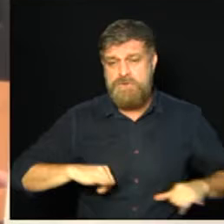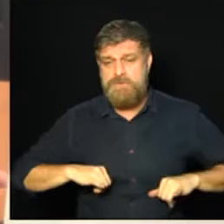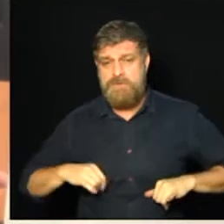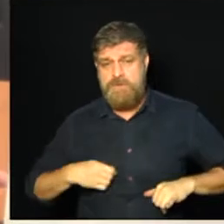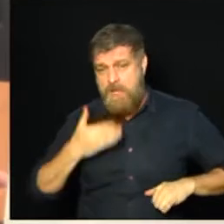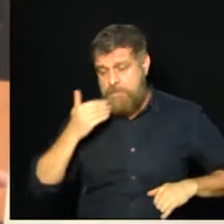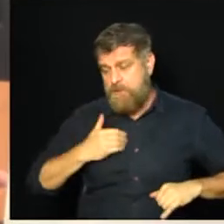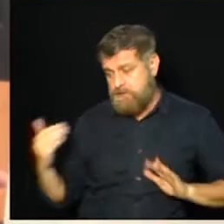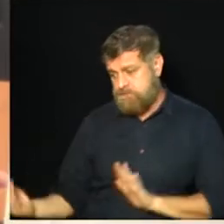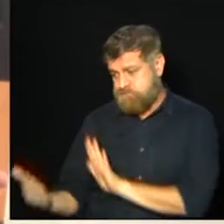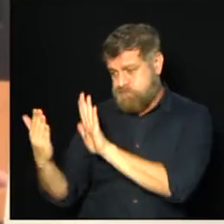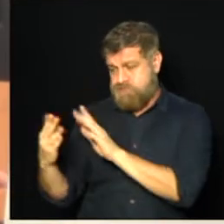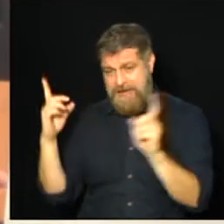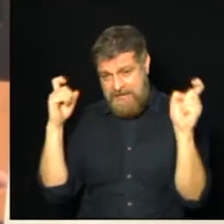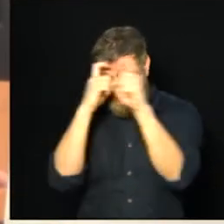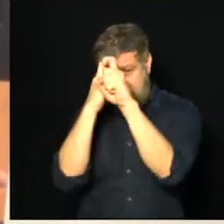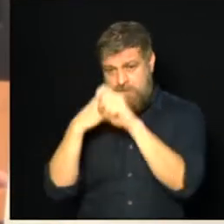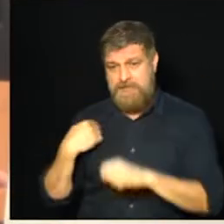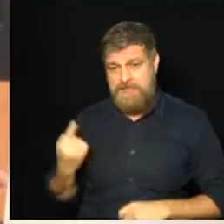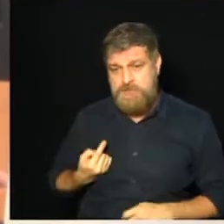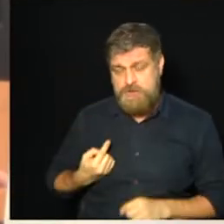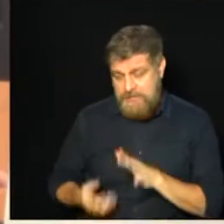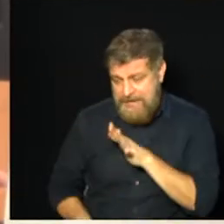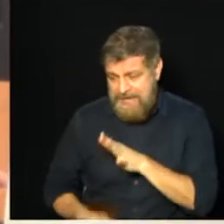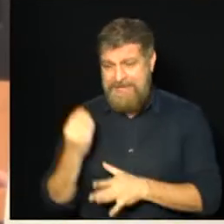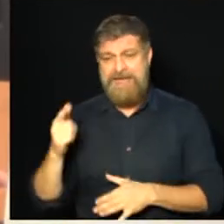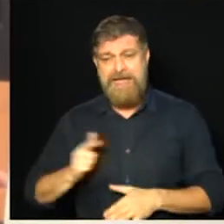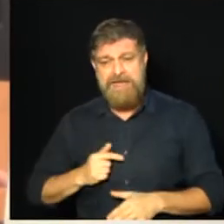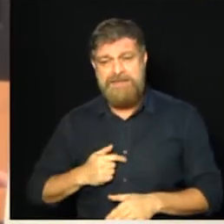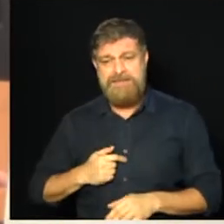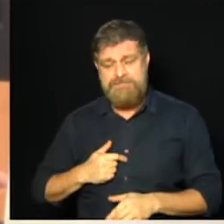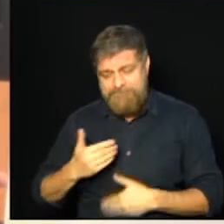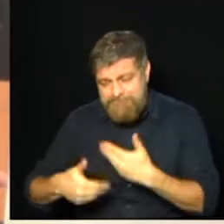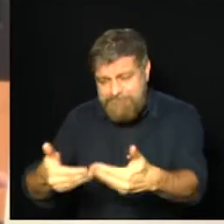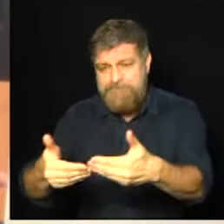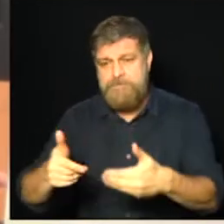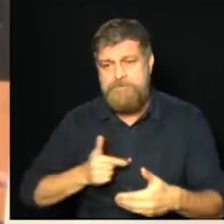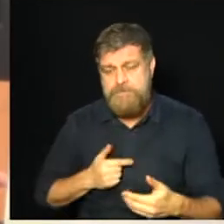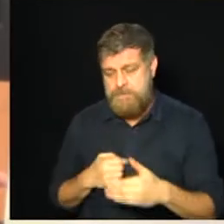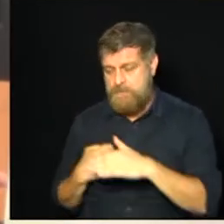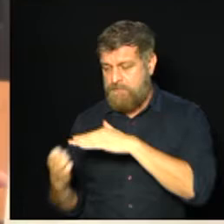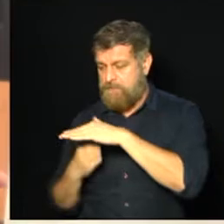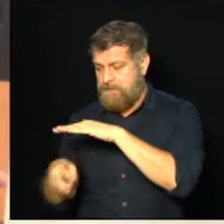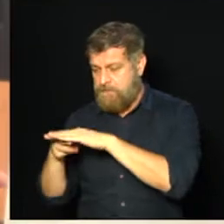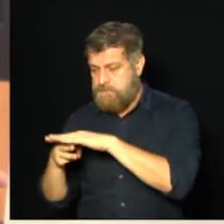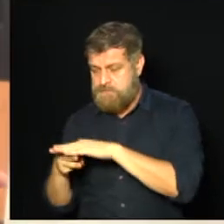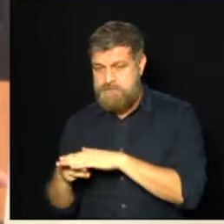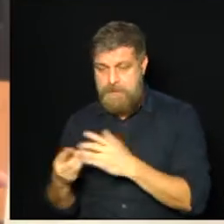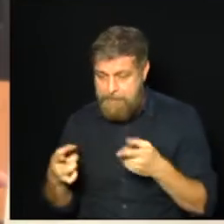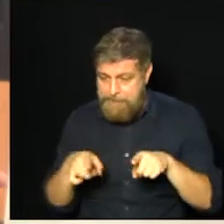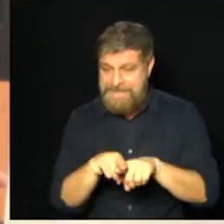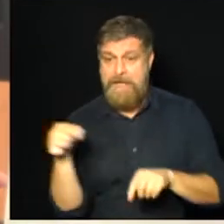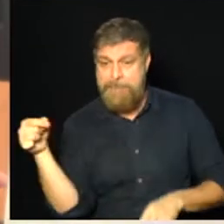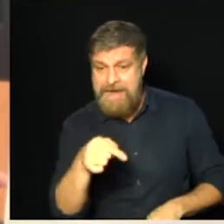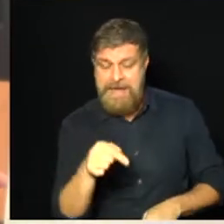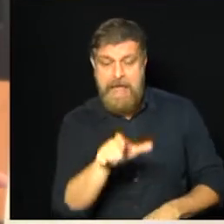enfrentar as dificuldades que é de fazer uma implementação dessa, um processo desse, mas eu colocar o médico atendendo aquele paciente naquela ponta,